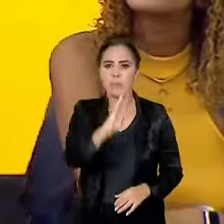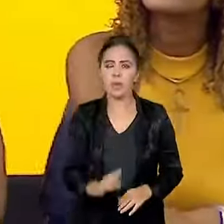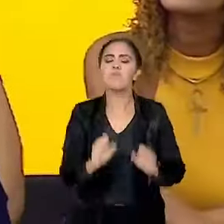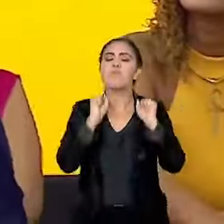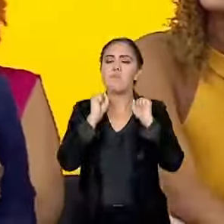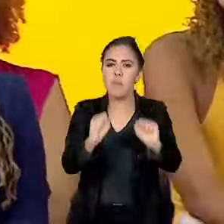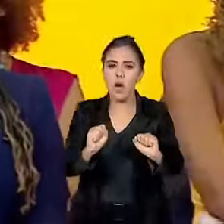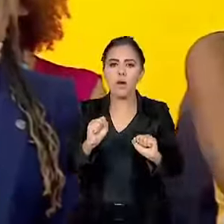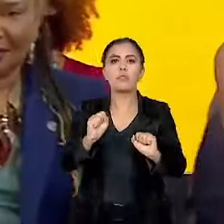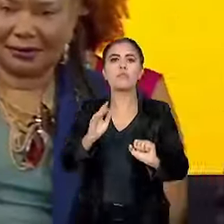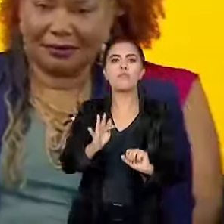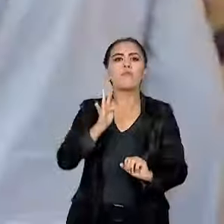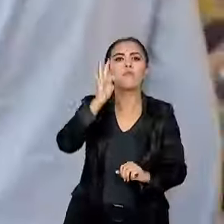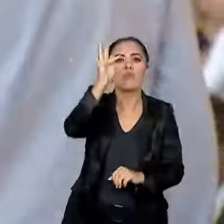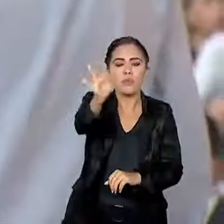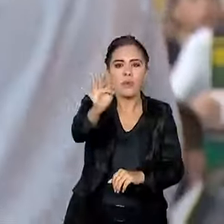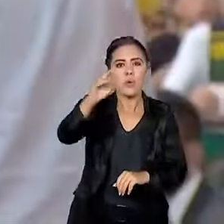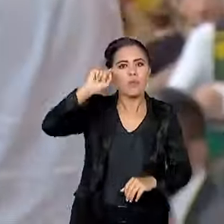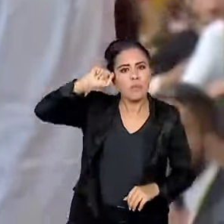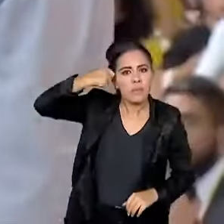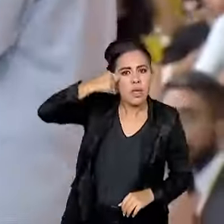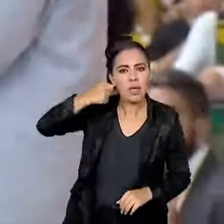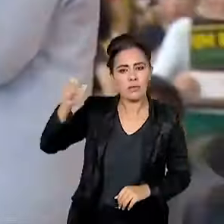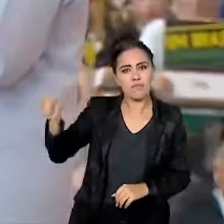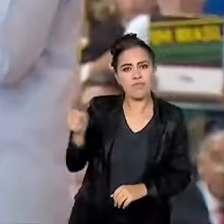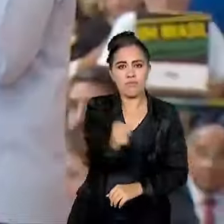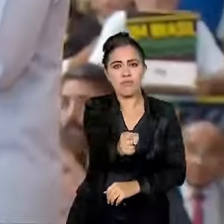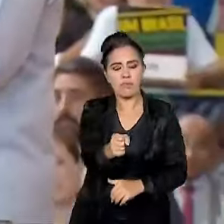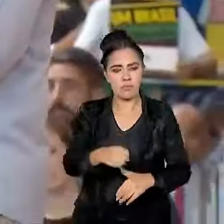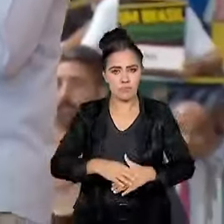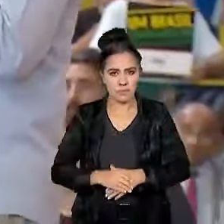pode amanhã vir a ser um negro. E